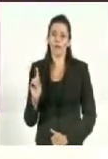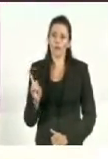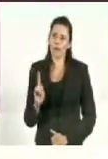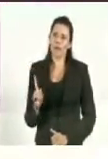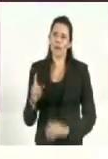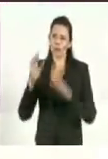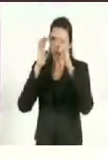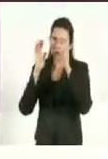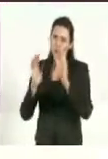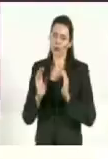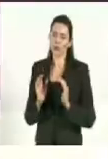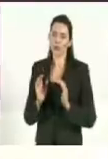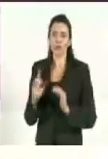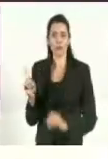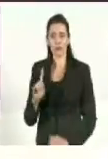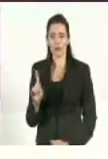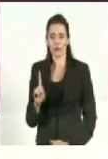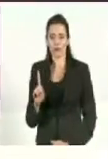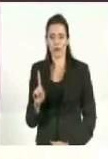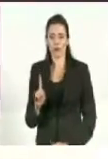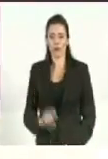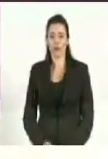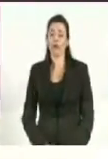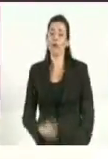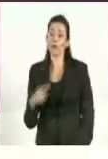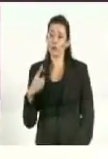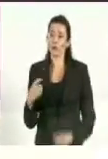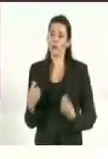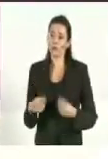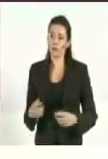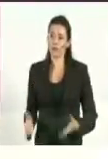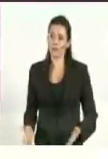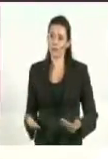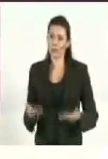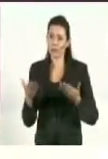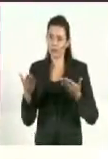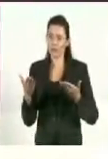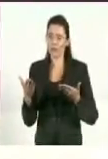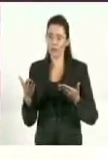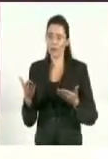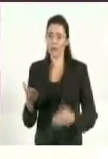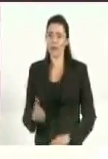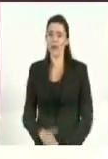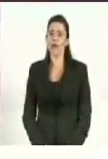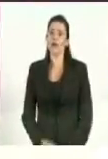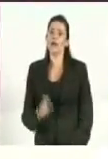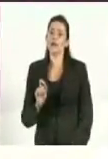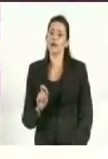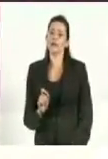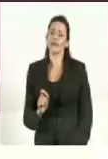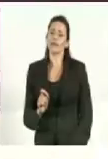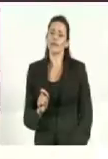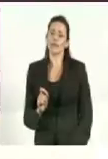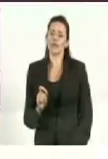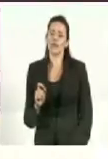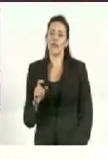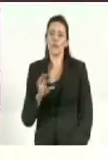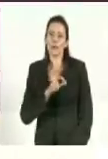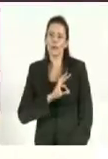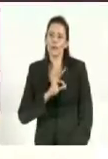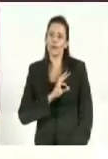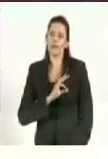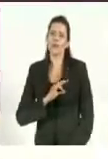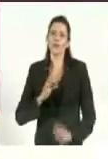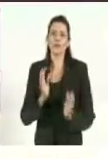dos nossos oficiais que querem uma tabela isonômica com os delegados